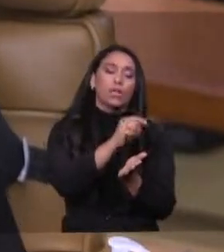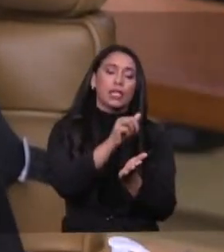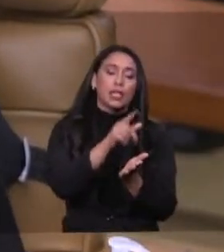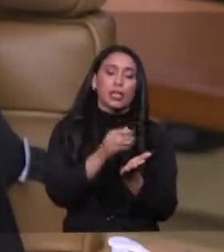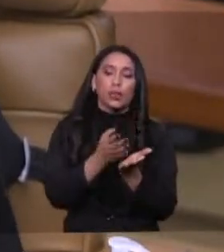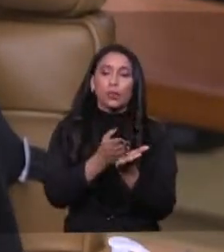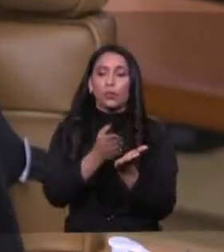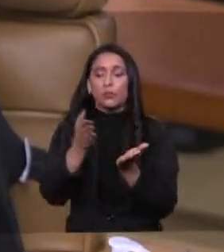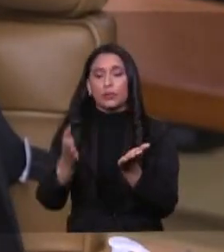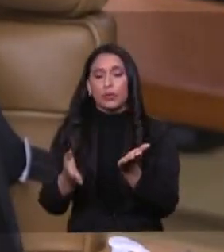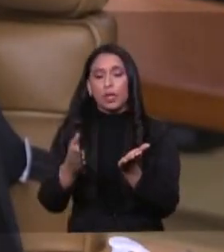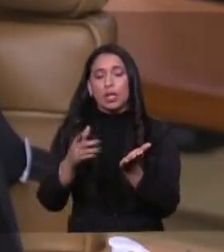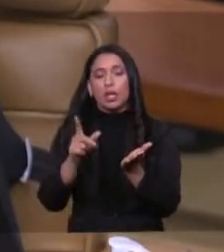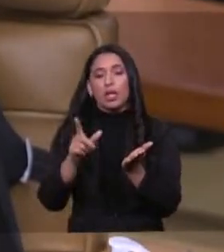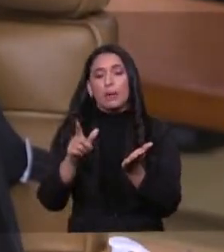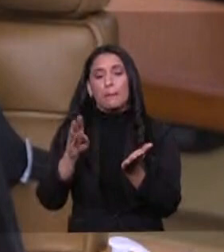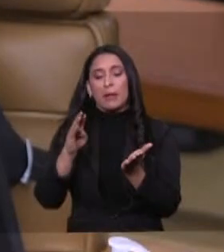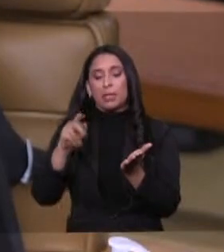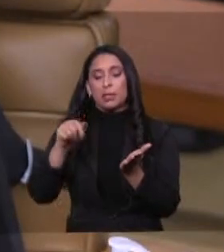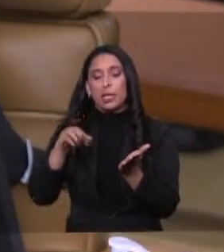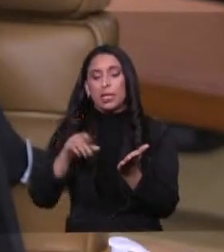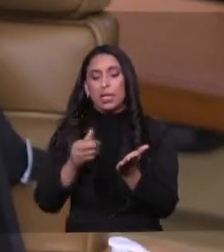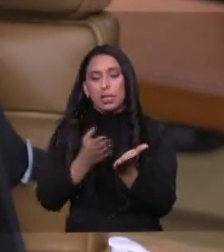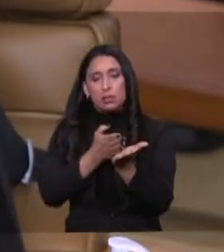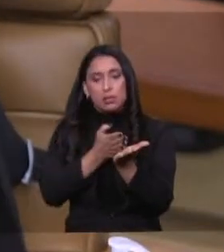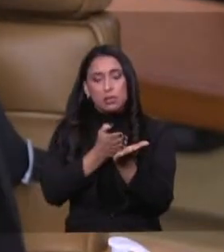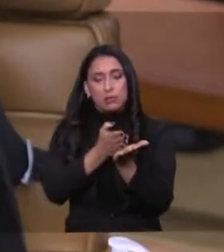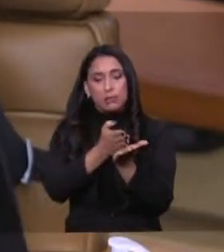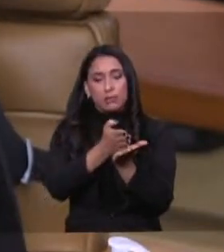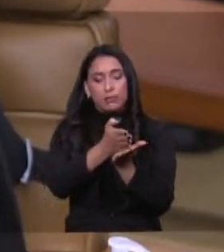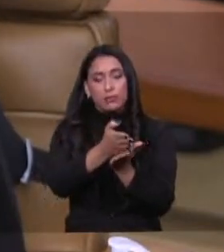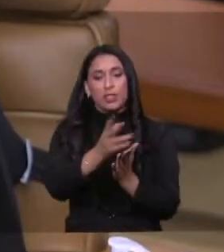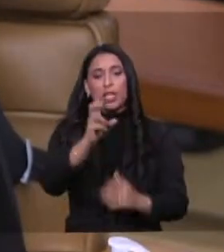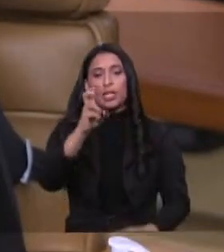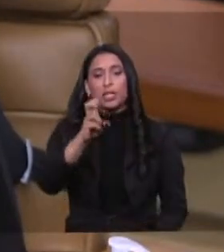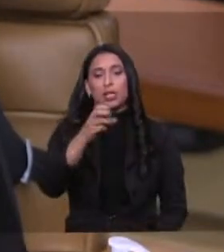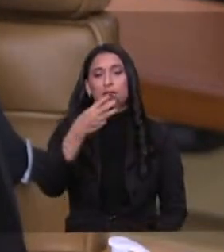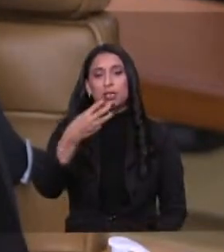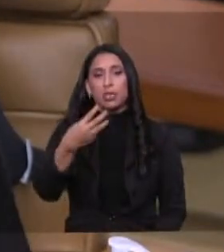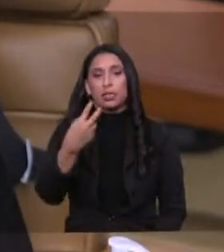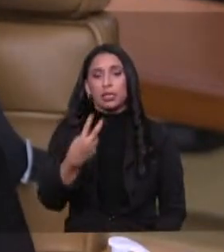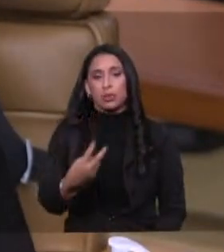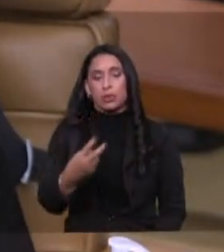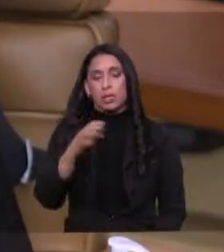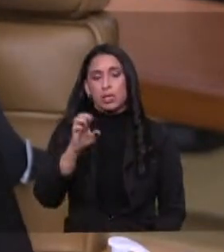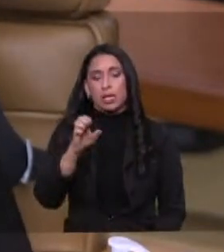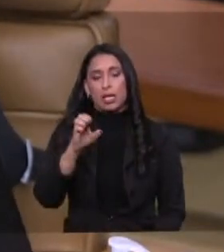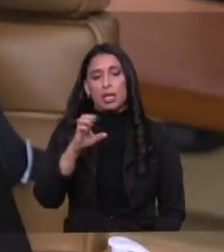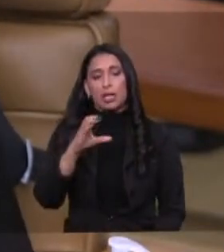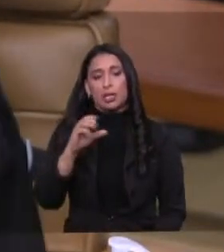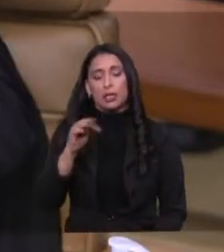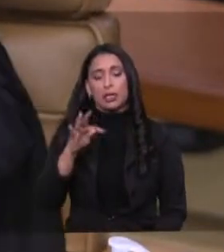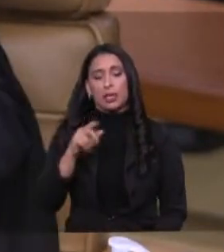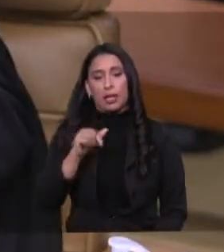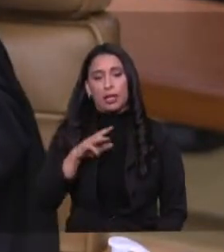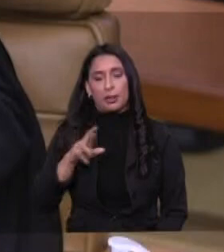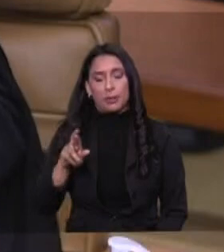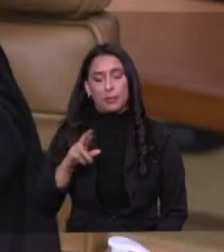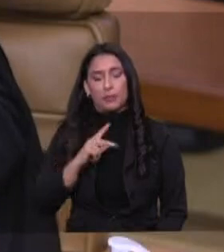rodovia dos Bandeirantes de outro. Passaria, então, a 532 hectares. A demonstrar